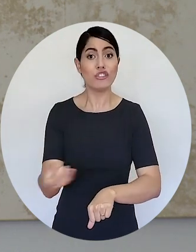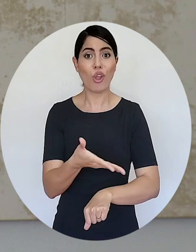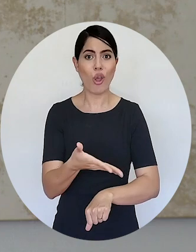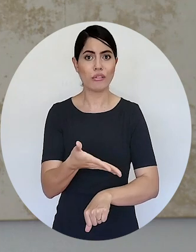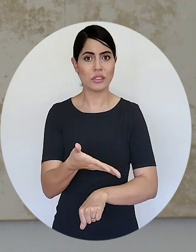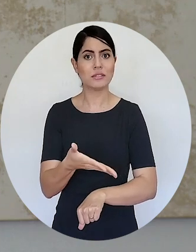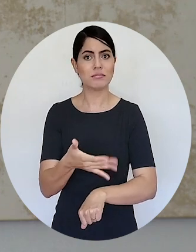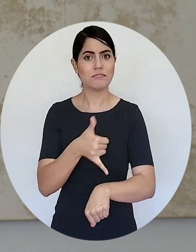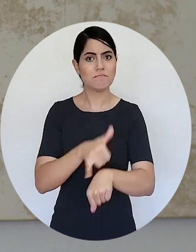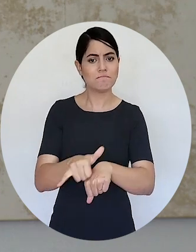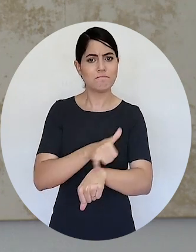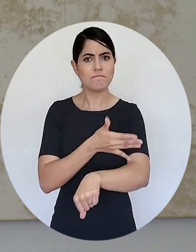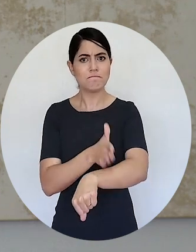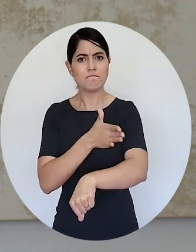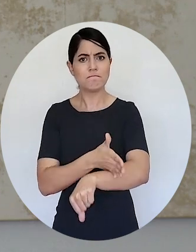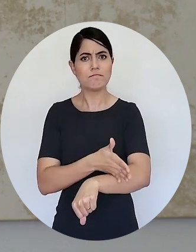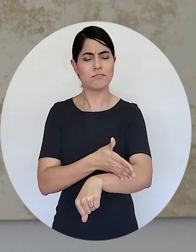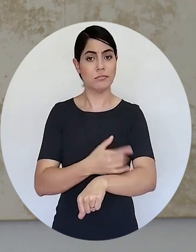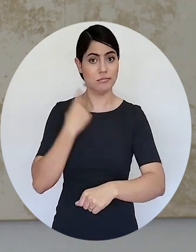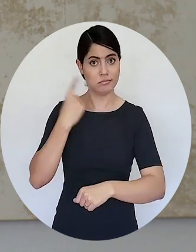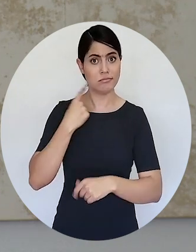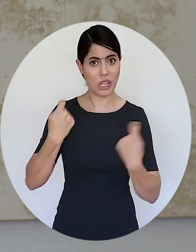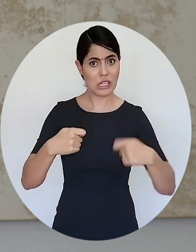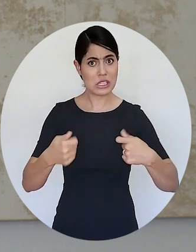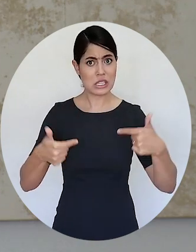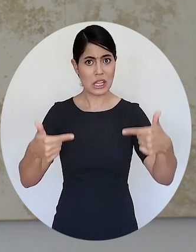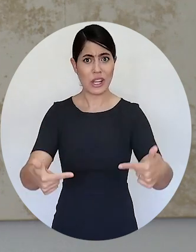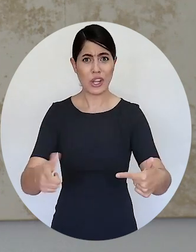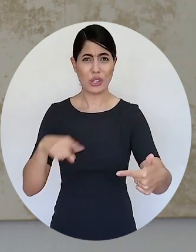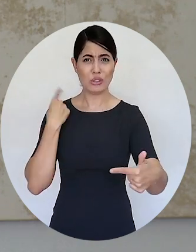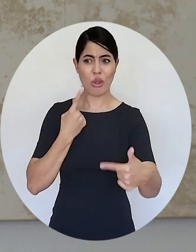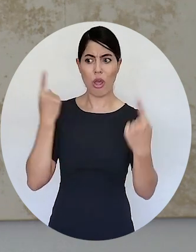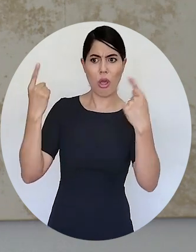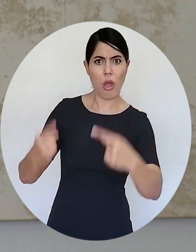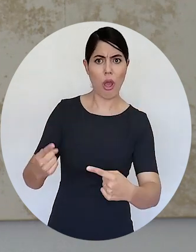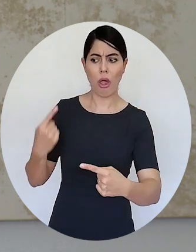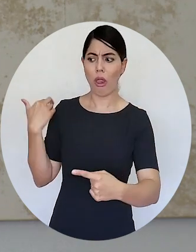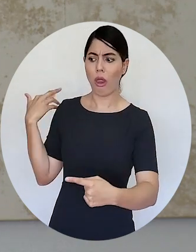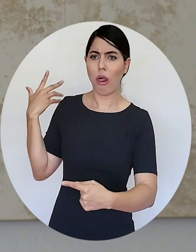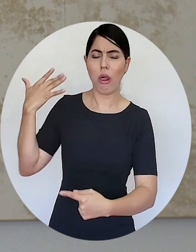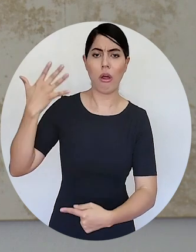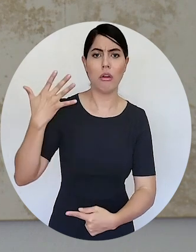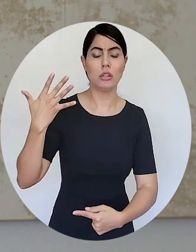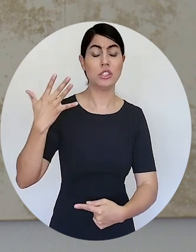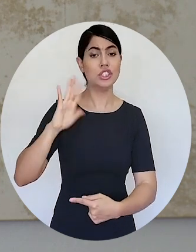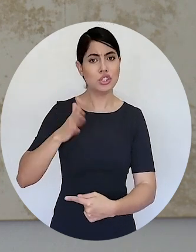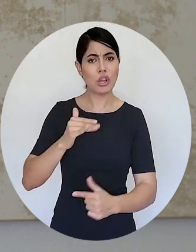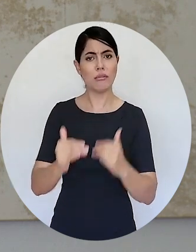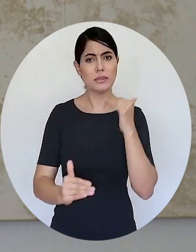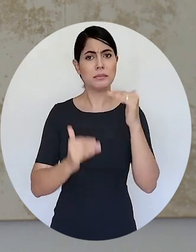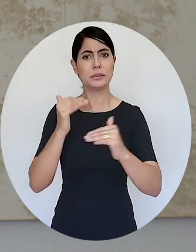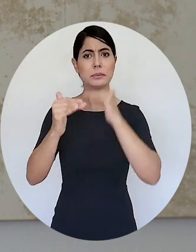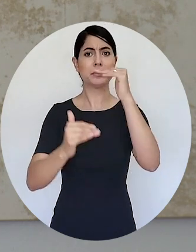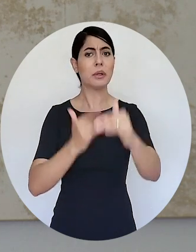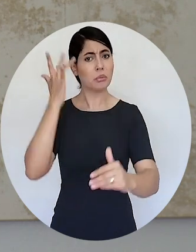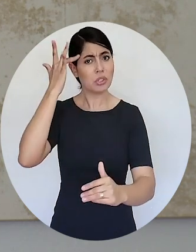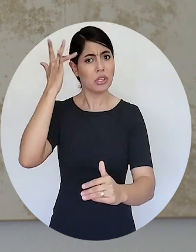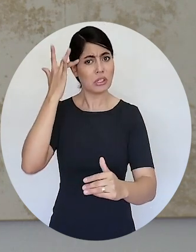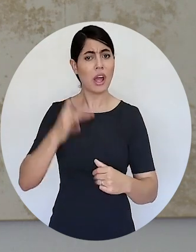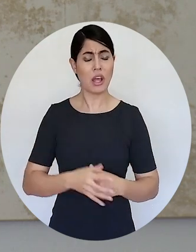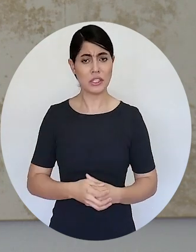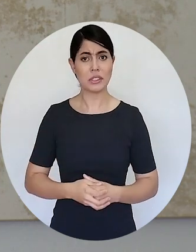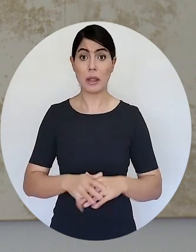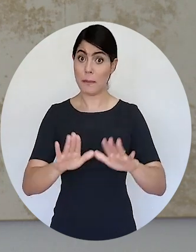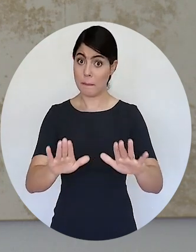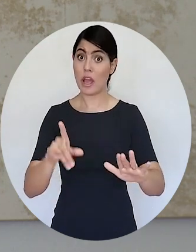as práticas da advocacia. Não adianta lutar contra os tempos, não adianta lutar contra o avanço